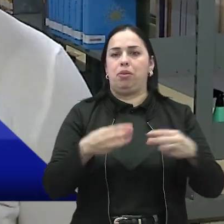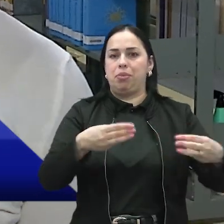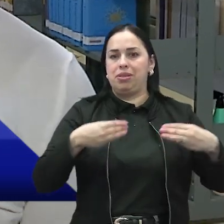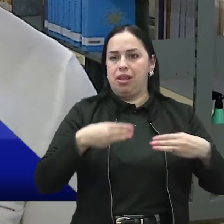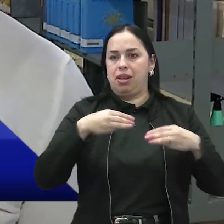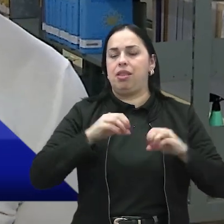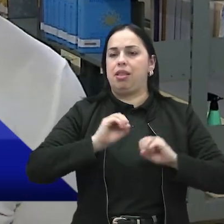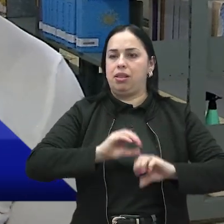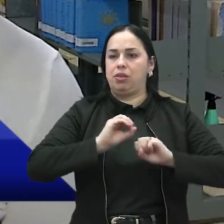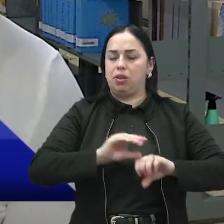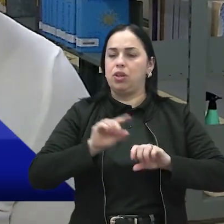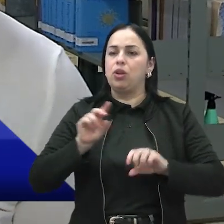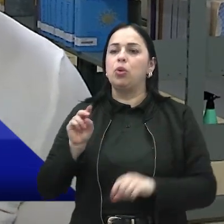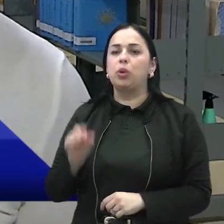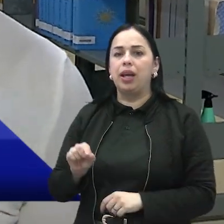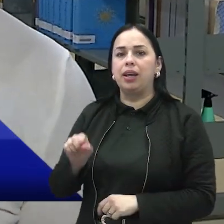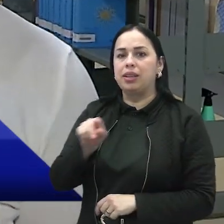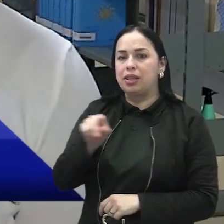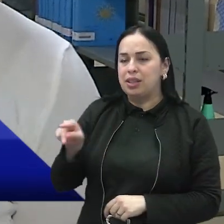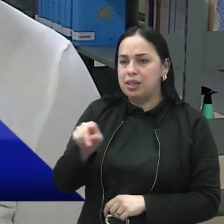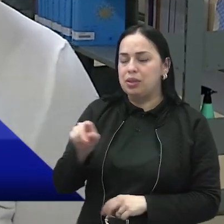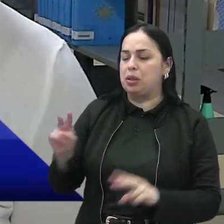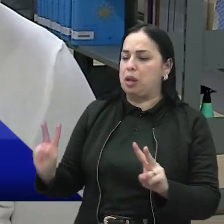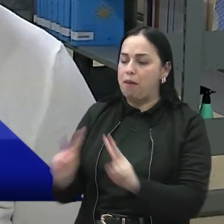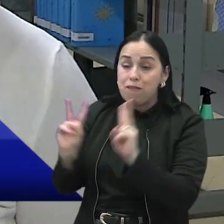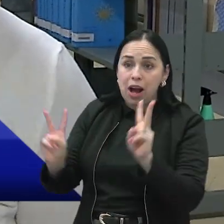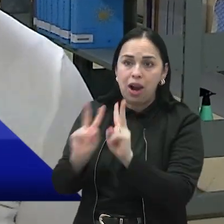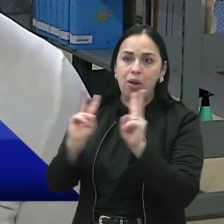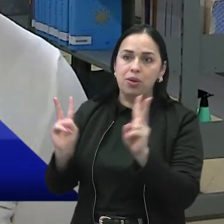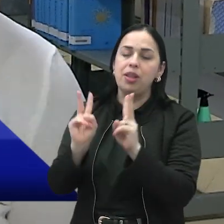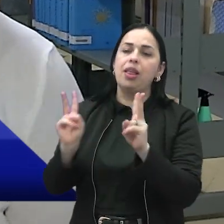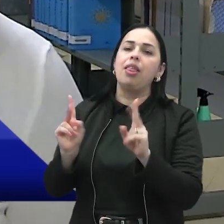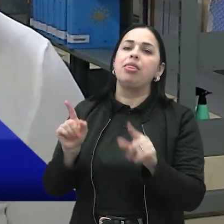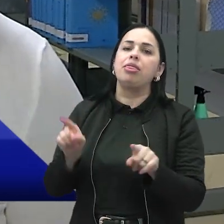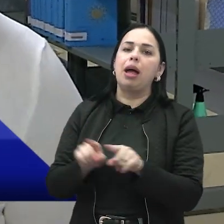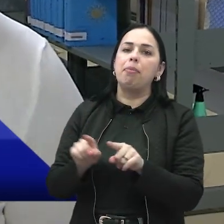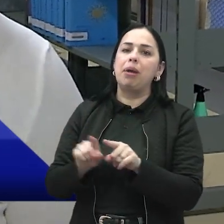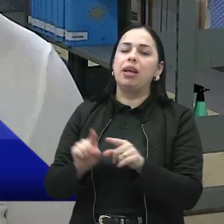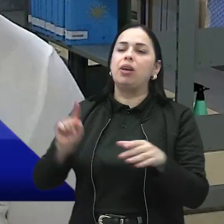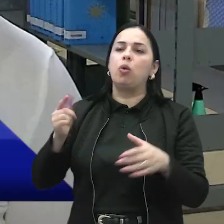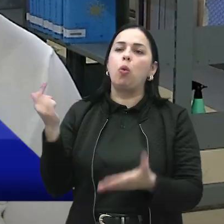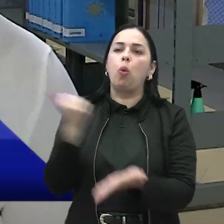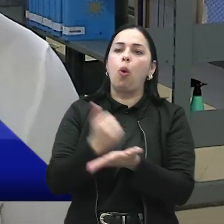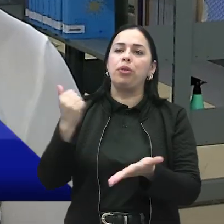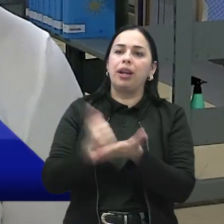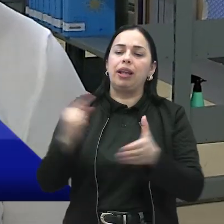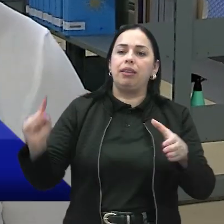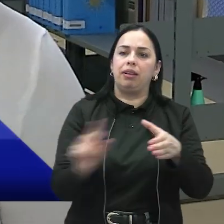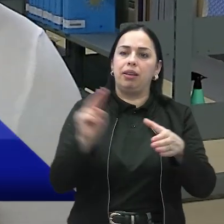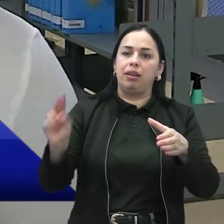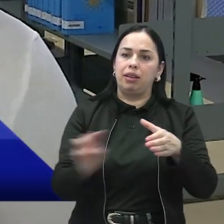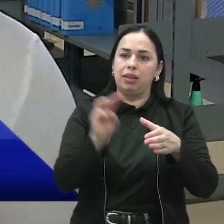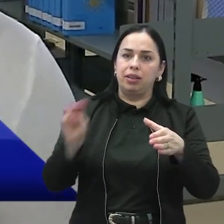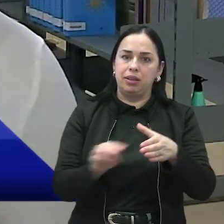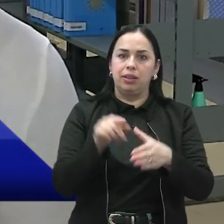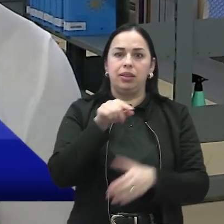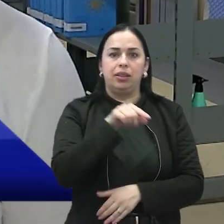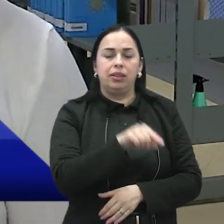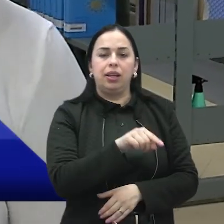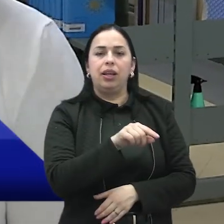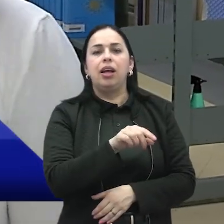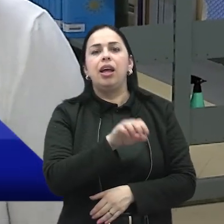Educação, né, de valorização das licenciaturas e abastecer a rede, né? O aluno que está inscrito no